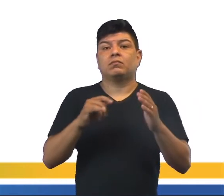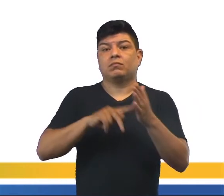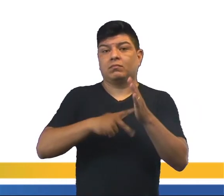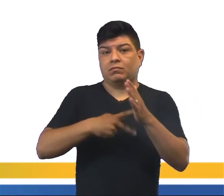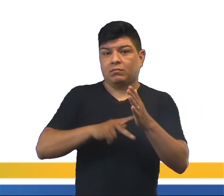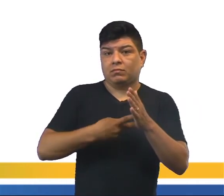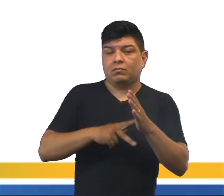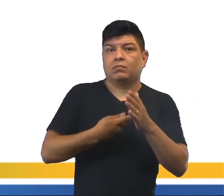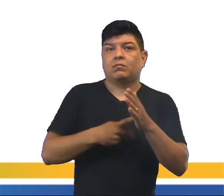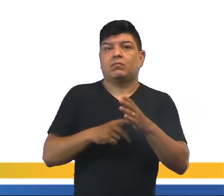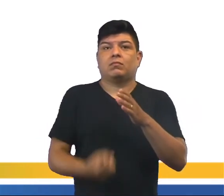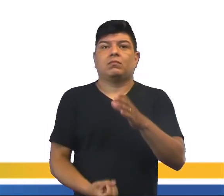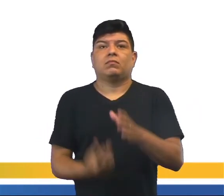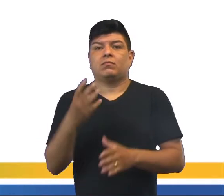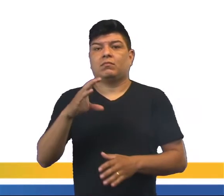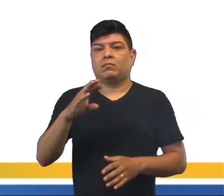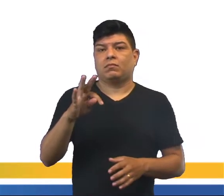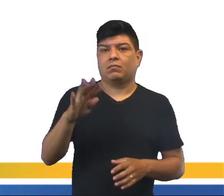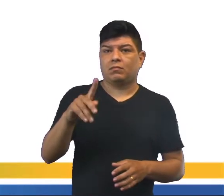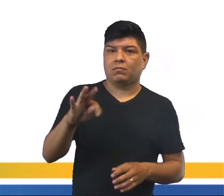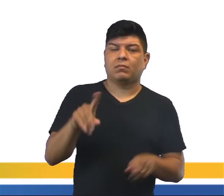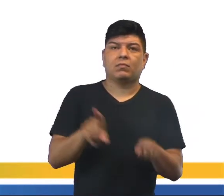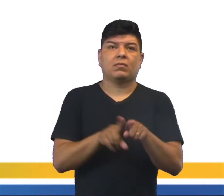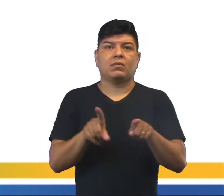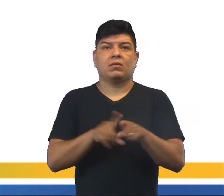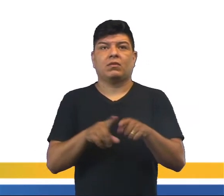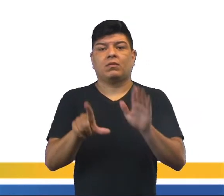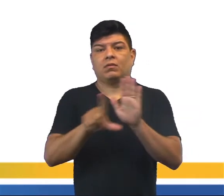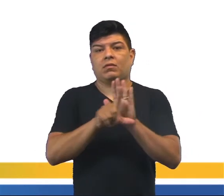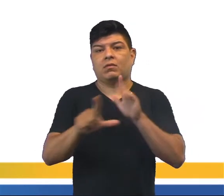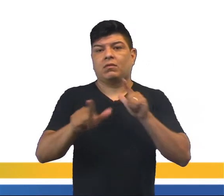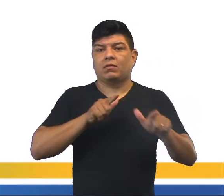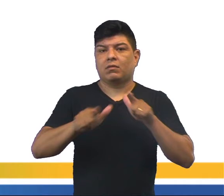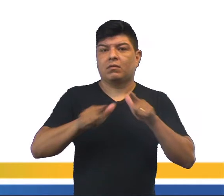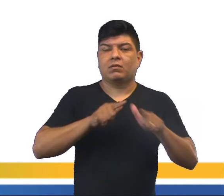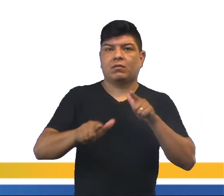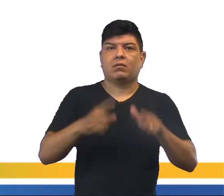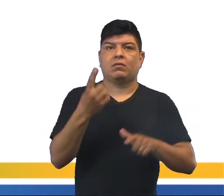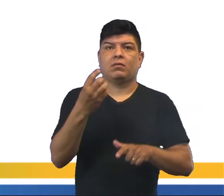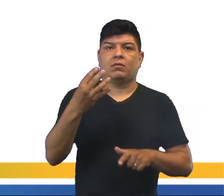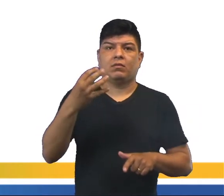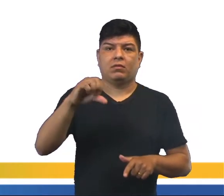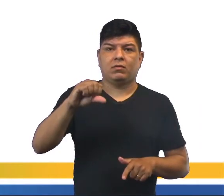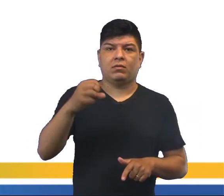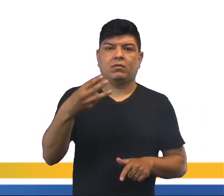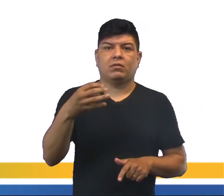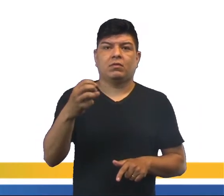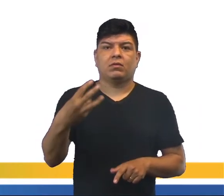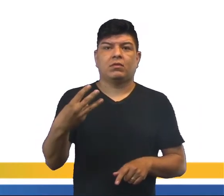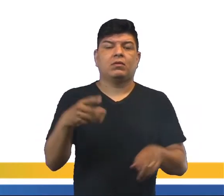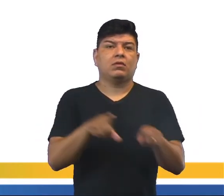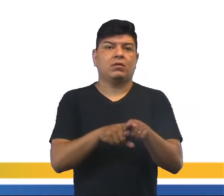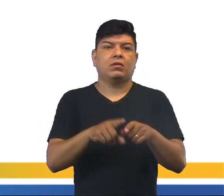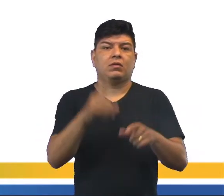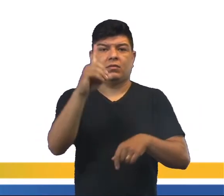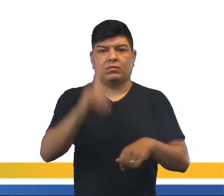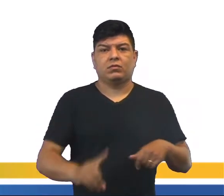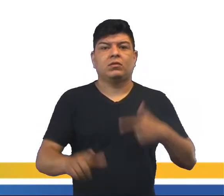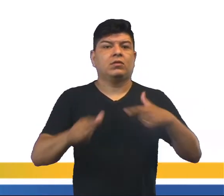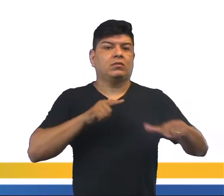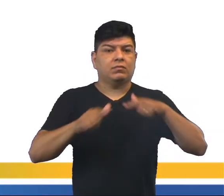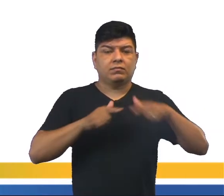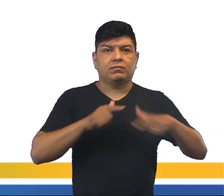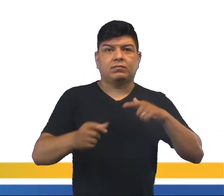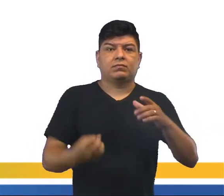A criação da CLT, a consolidação das leis do trabalho, né, em 1943, garantindo, né, vários direitos aos trabalhadores.